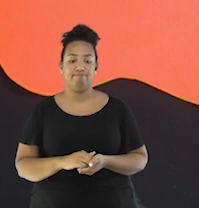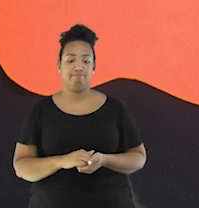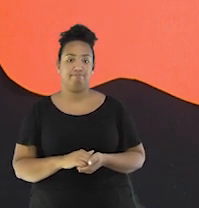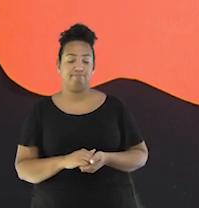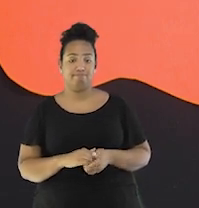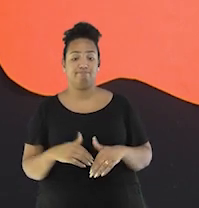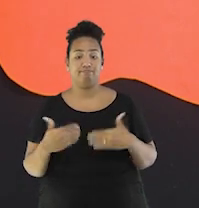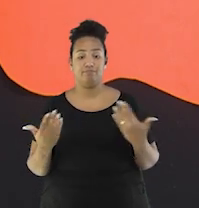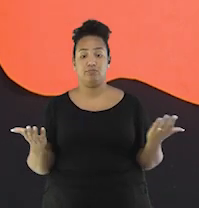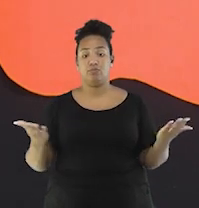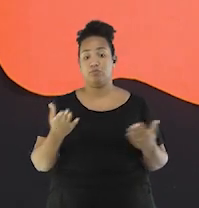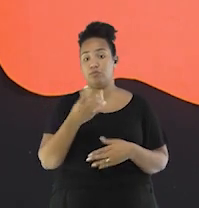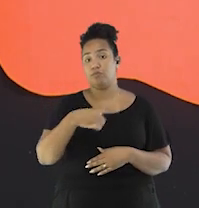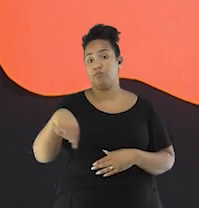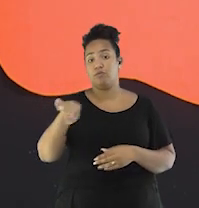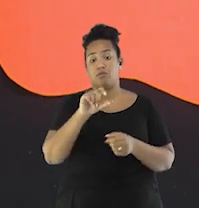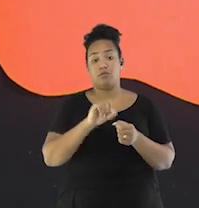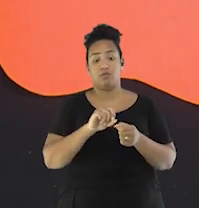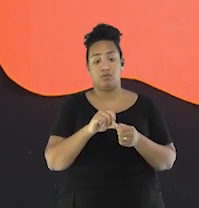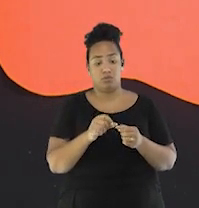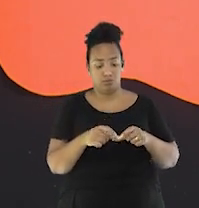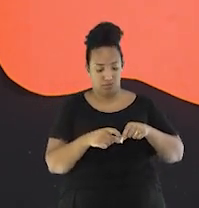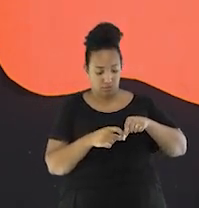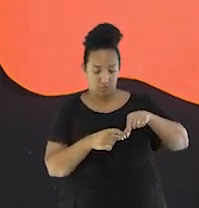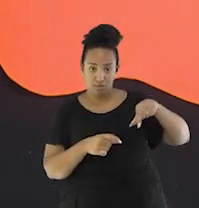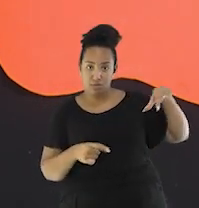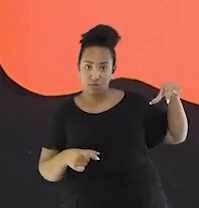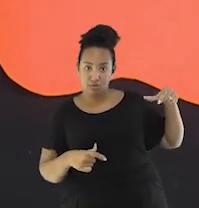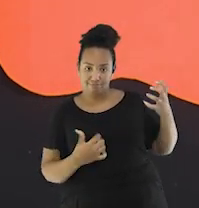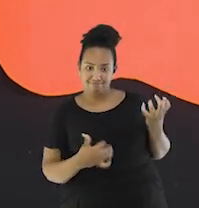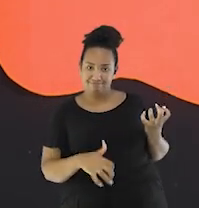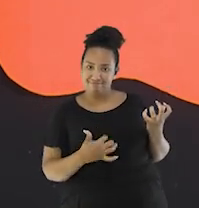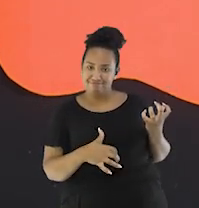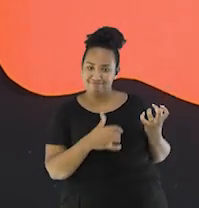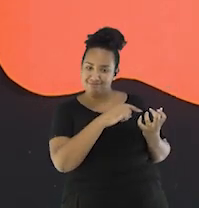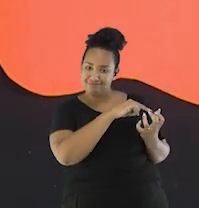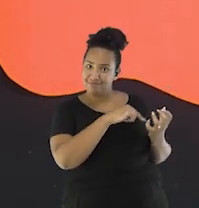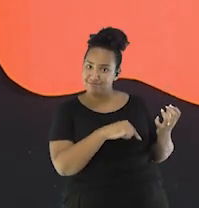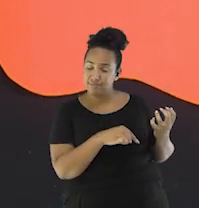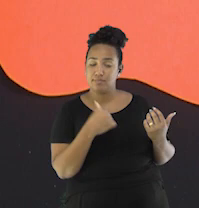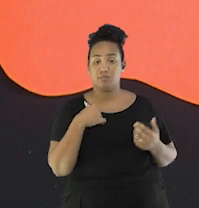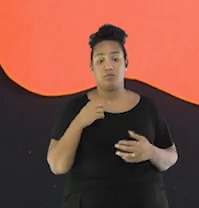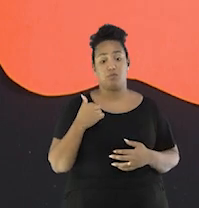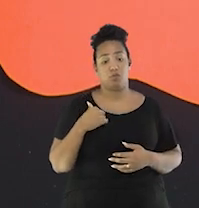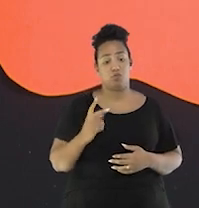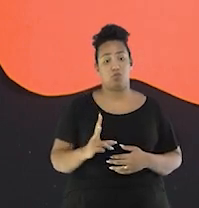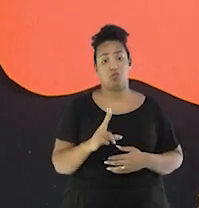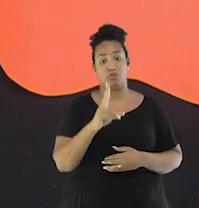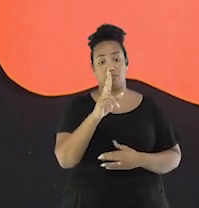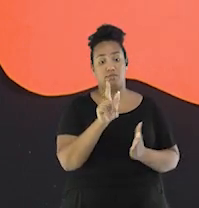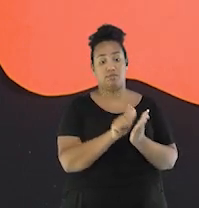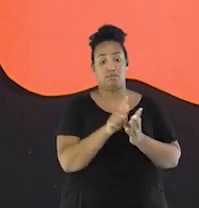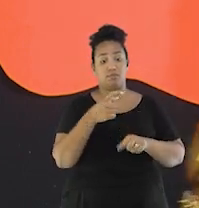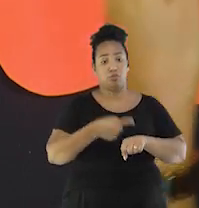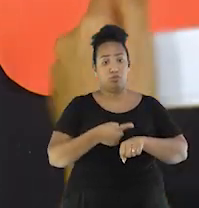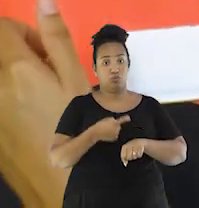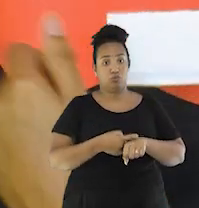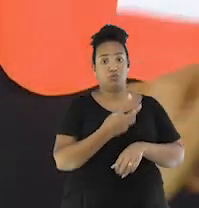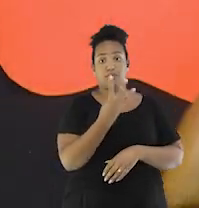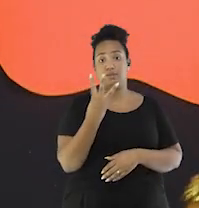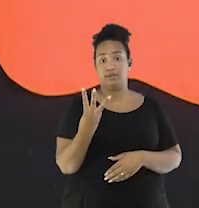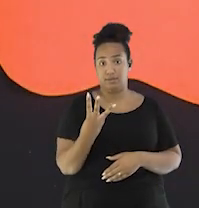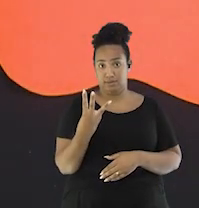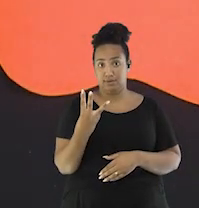vamos fazer o braço do ukulele. Eu recortei 3 tiras de papelão de acordo com o tamanho do meu